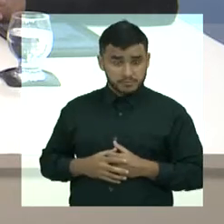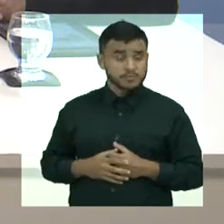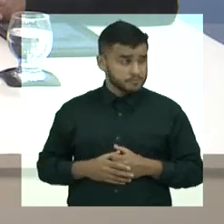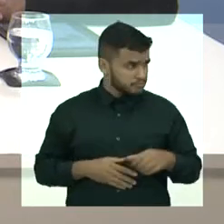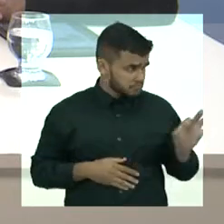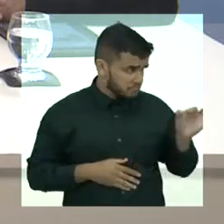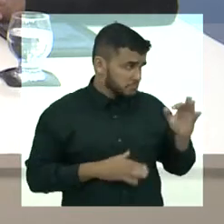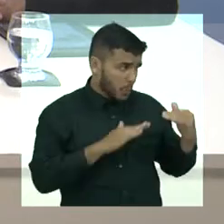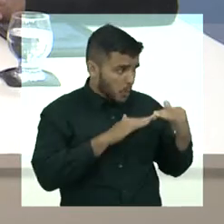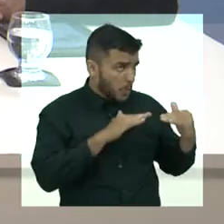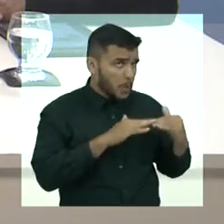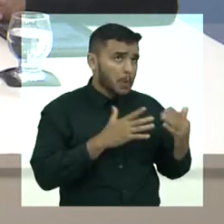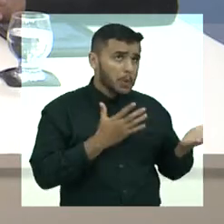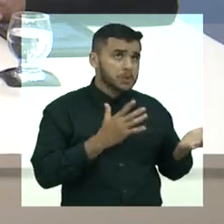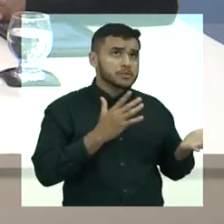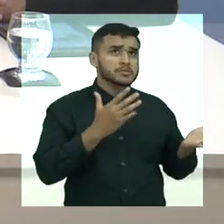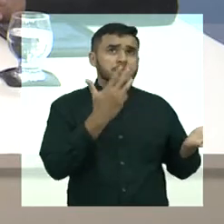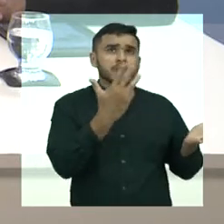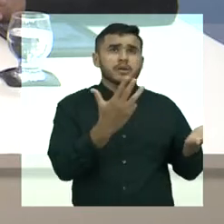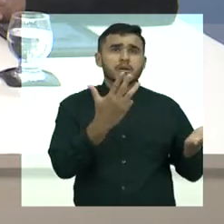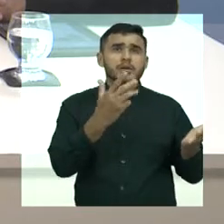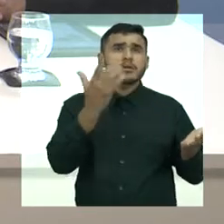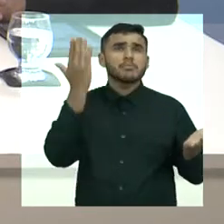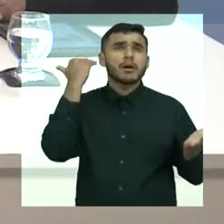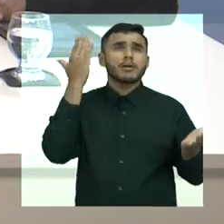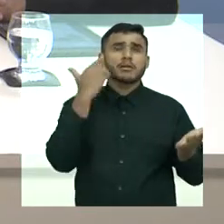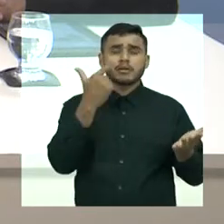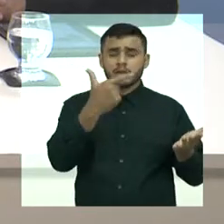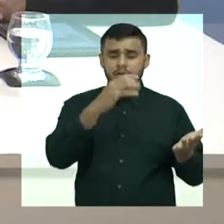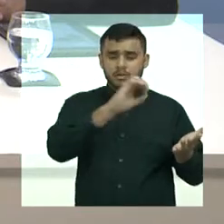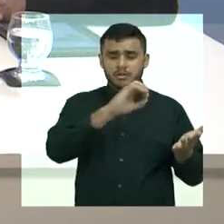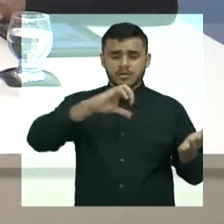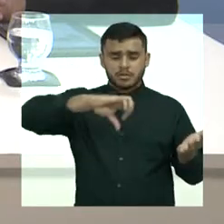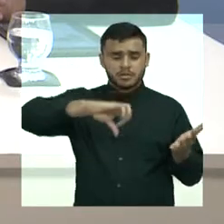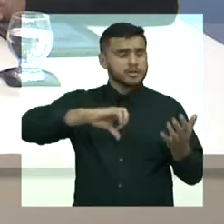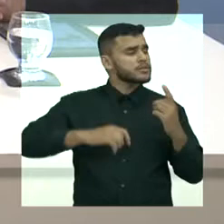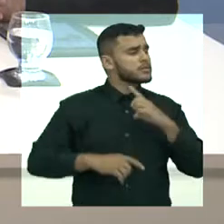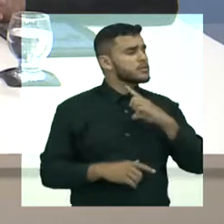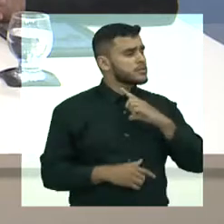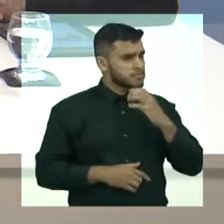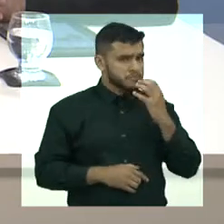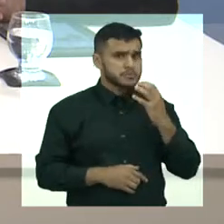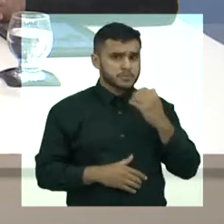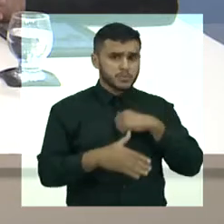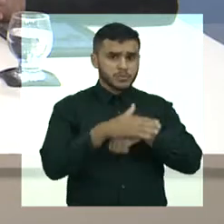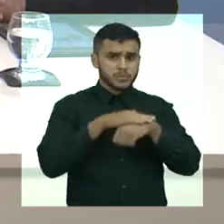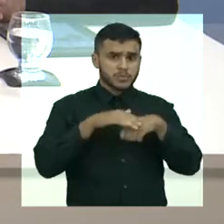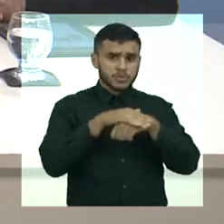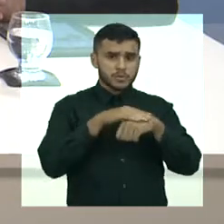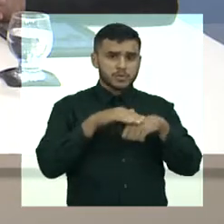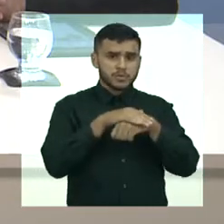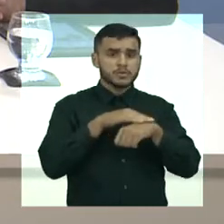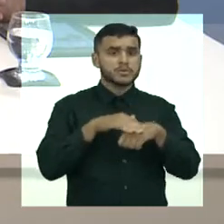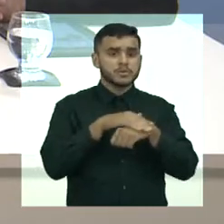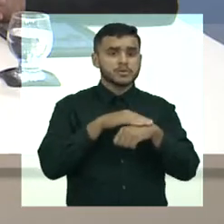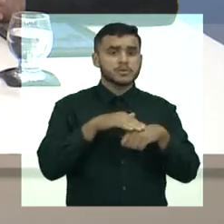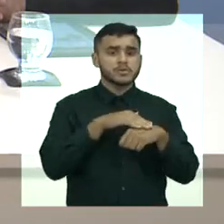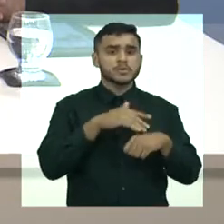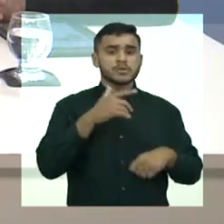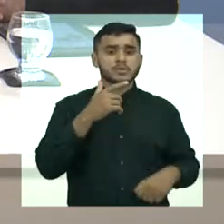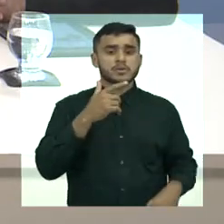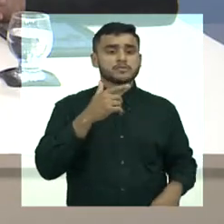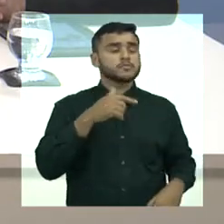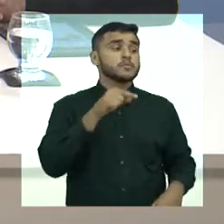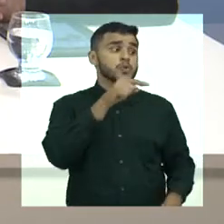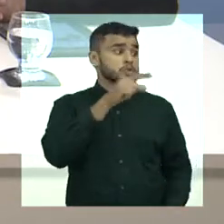inclusive, no finalzinho do ano de 2009 e teve uma conversa muito séria com o governador, então governador